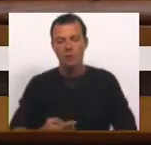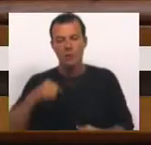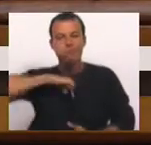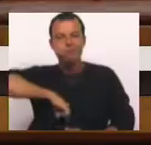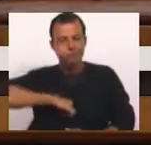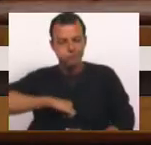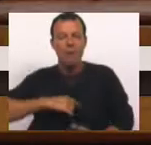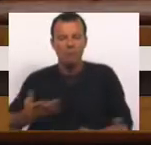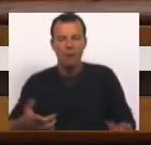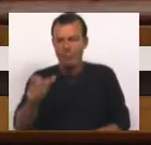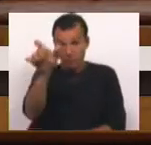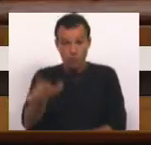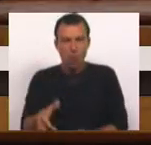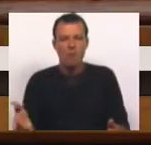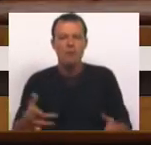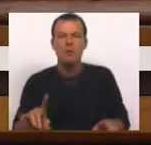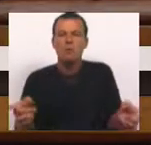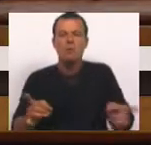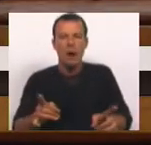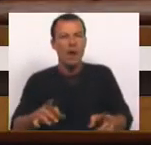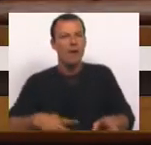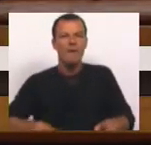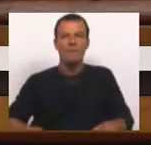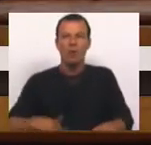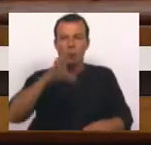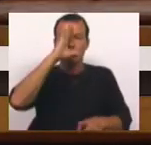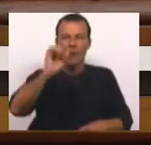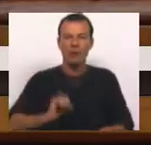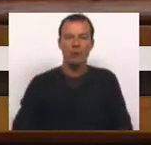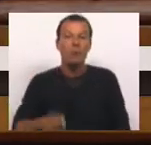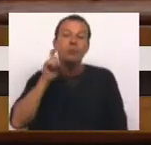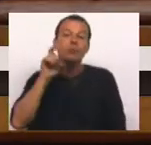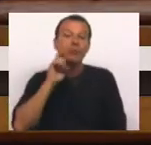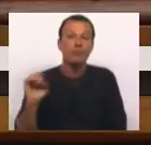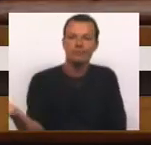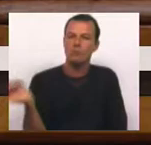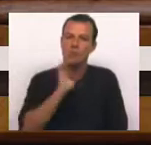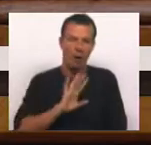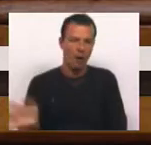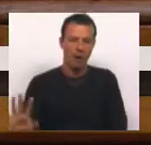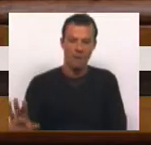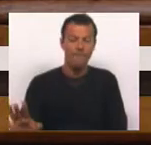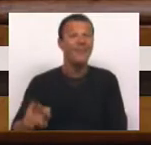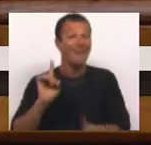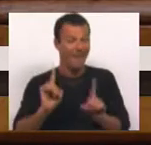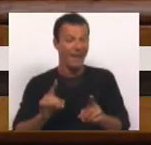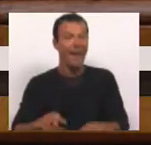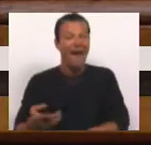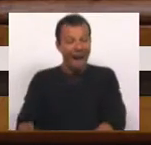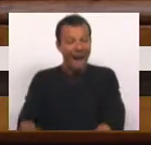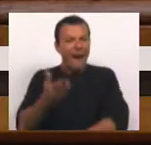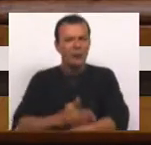da pessoa em causa, não se trata de o Estado desproteger a pessoa do direito à vida. Trata-se antes de